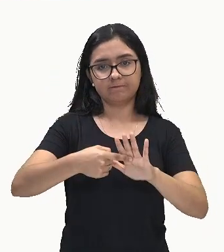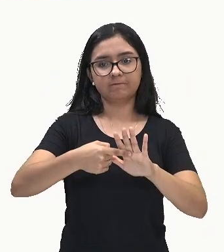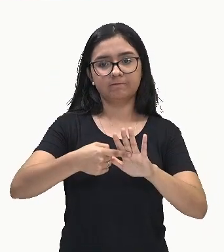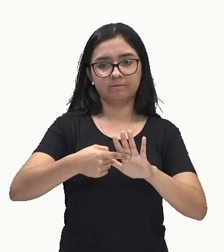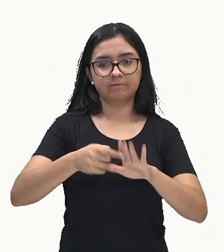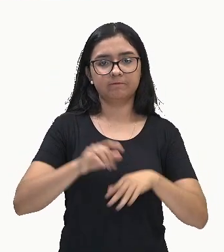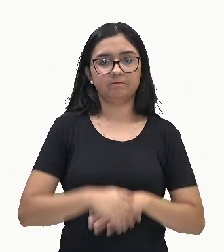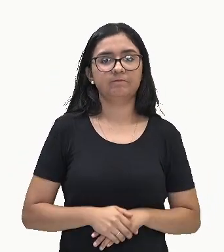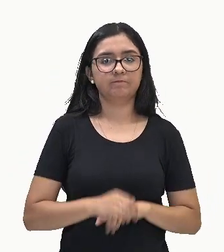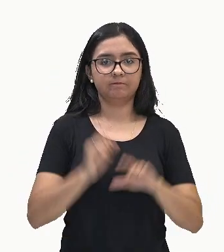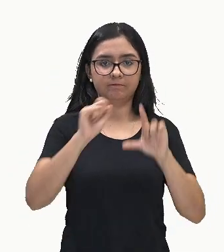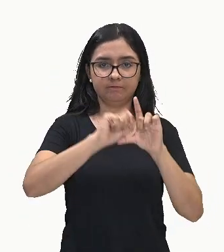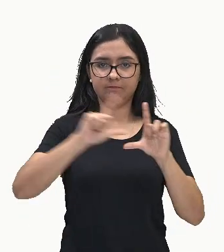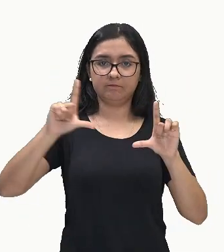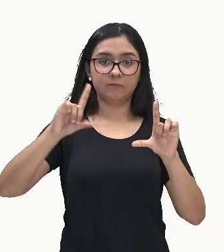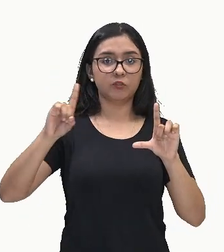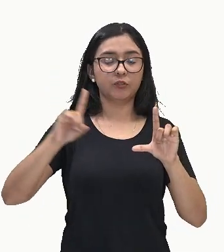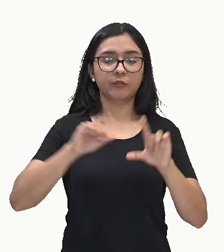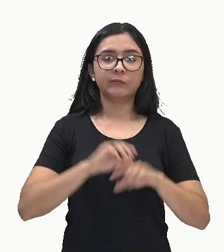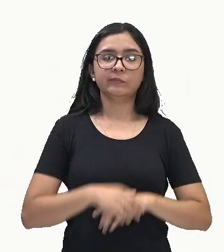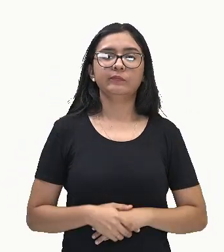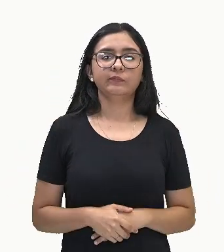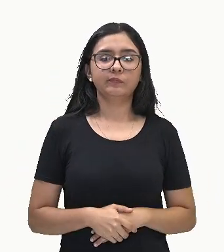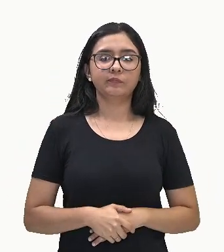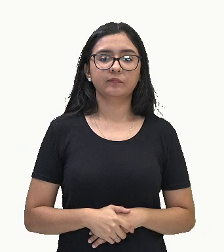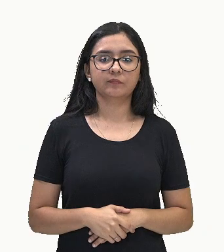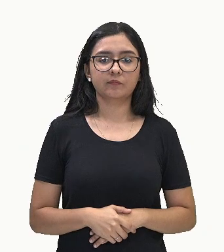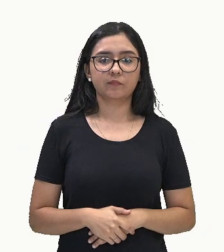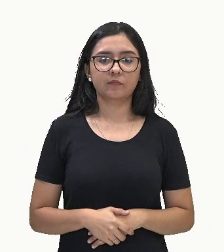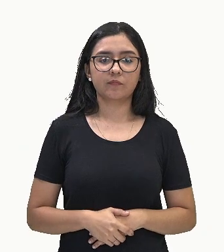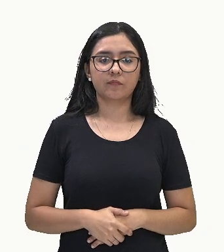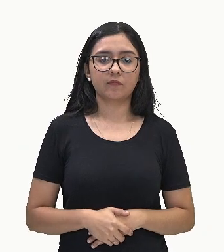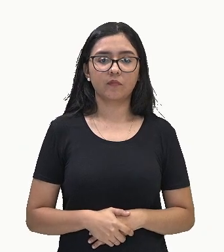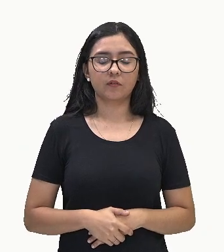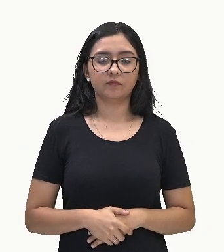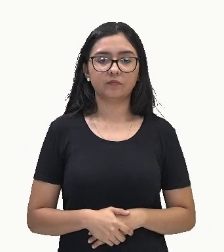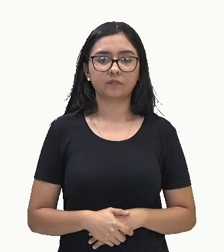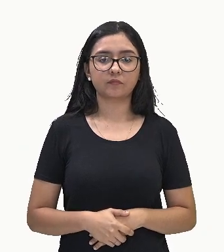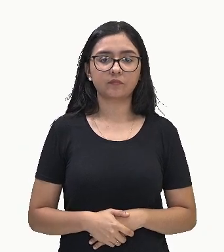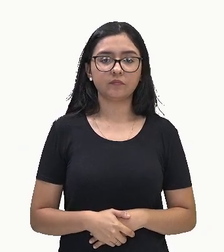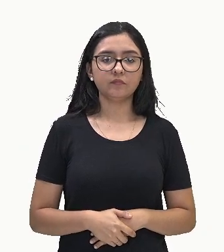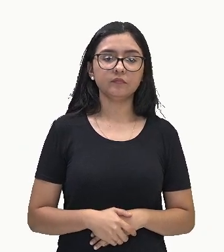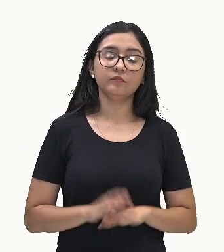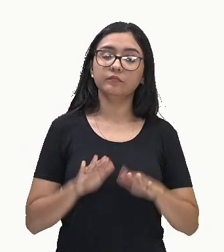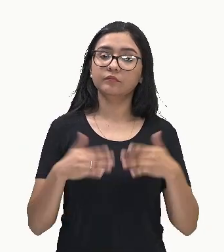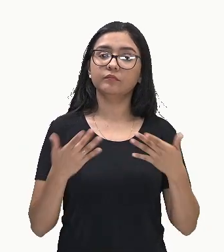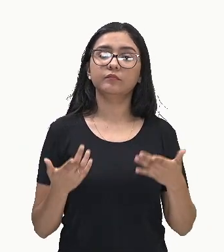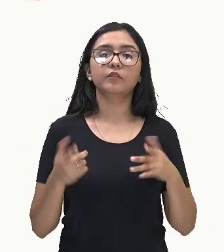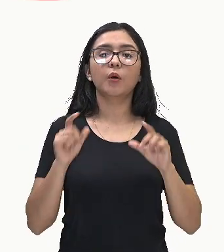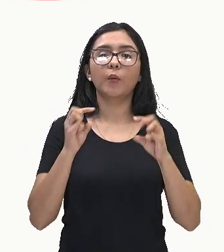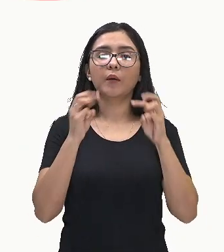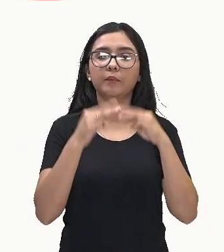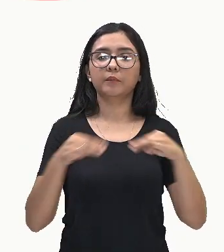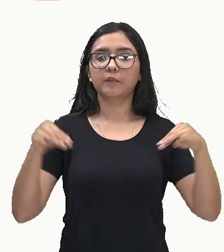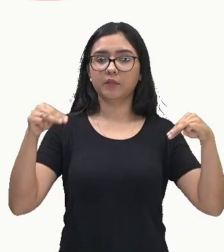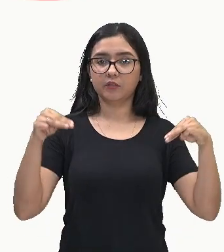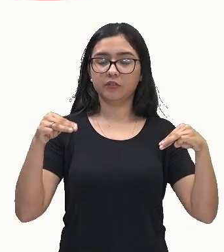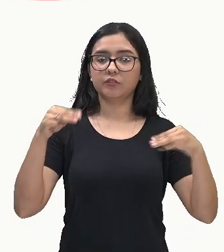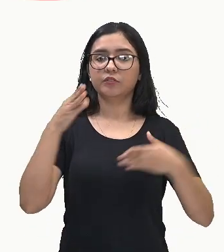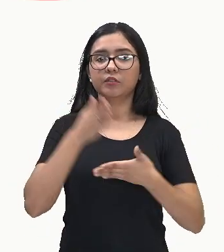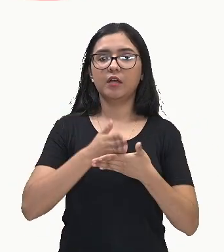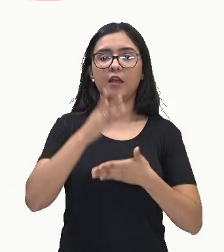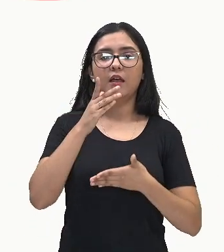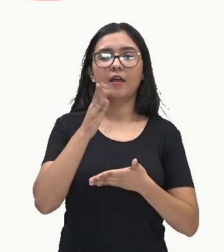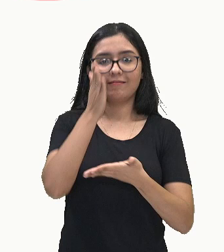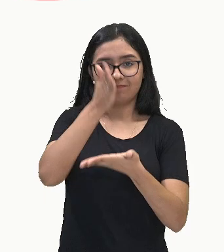para a direita e nesse caso aqui a nossa mediana é justamente o termo